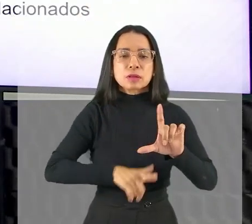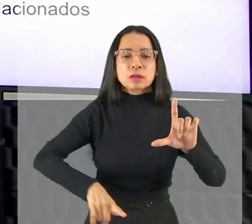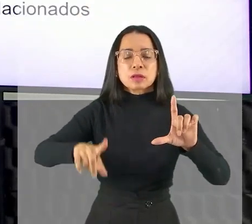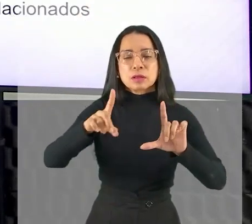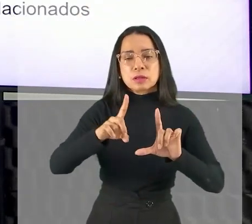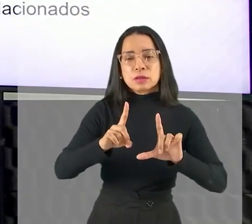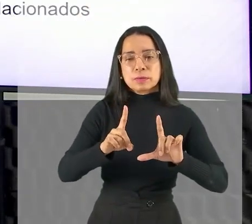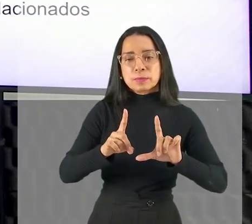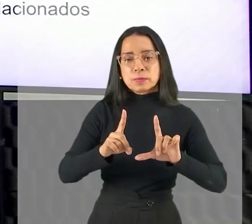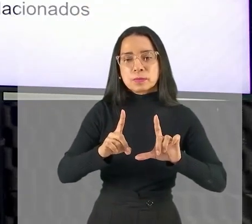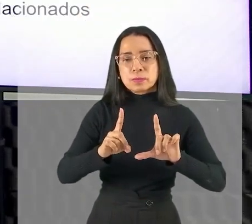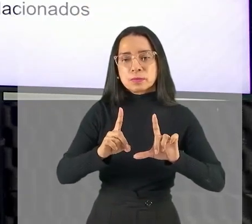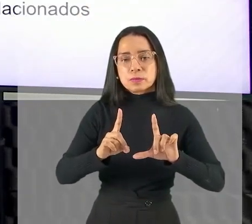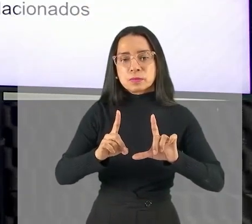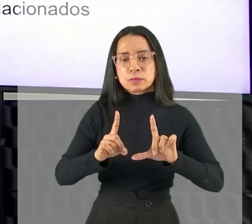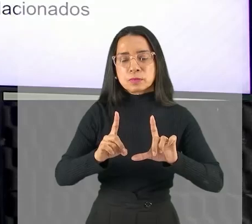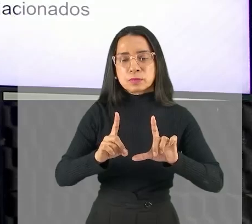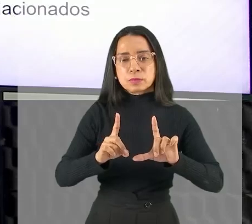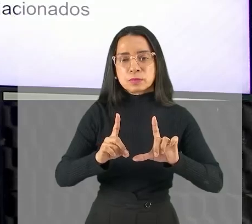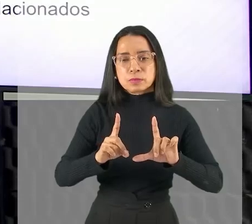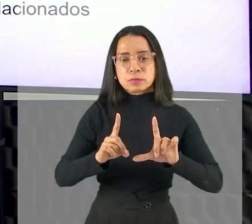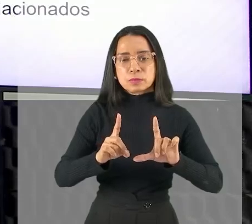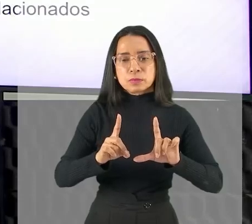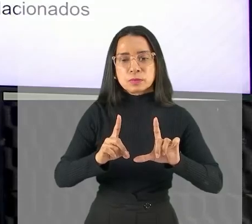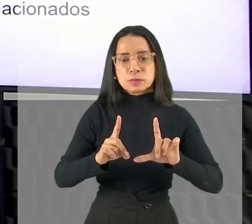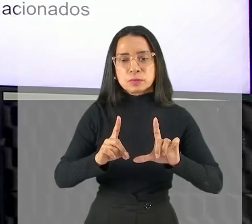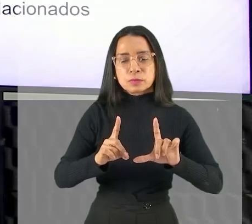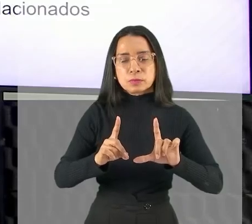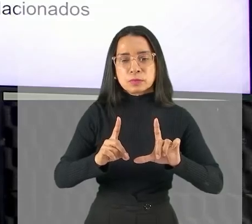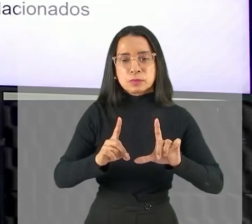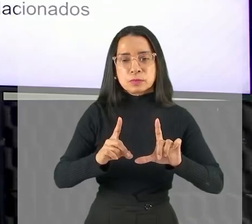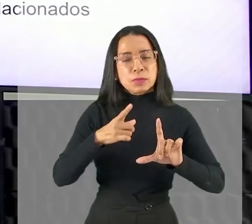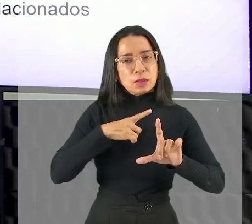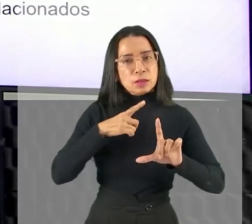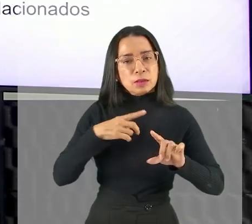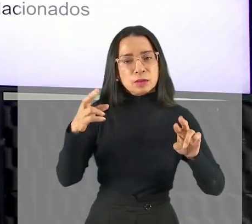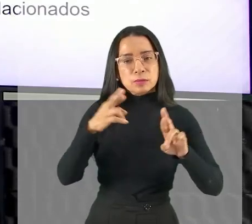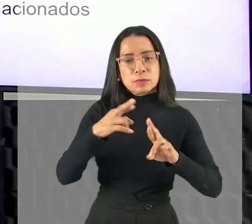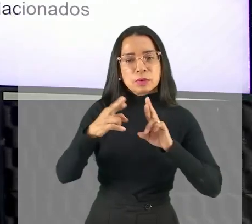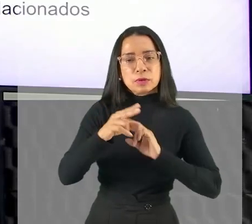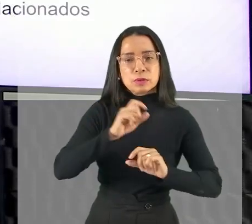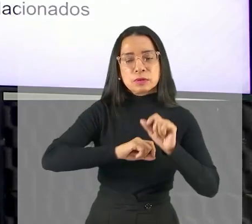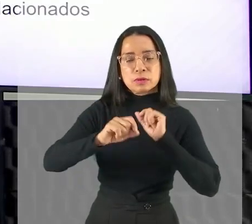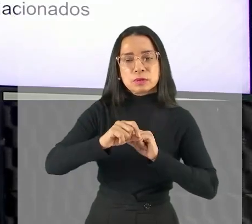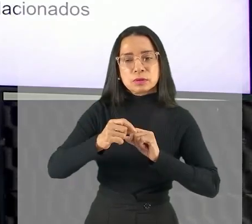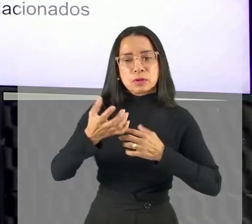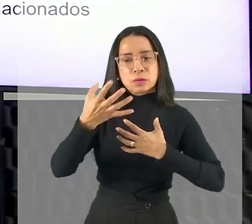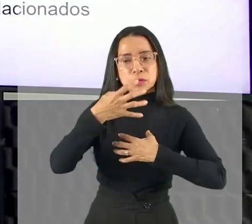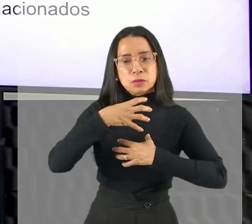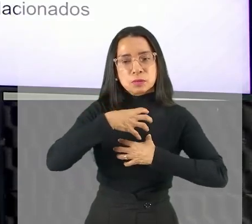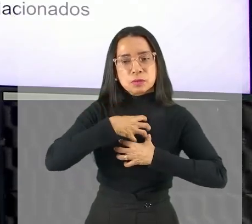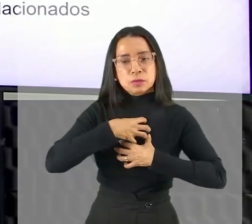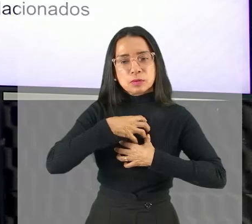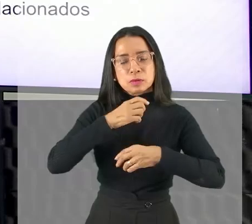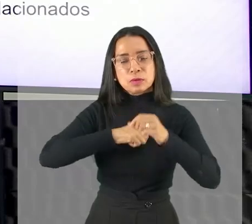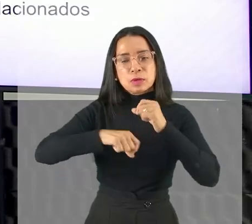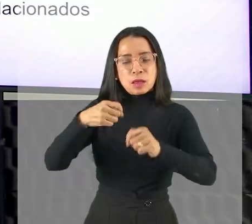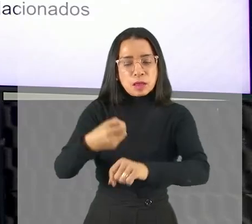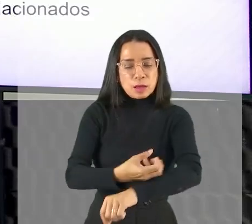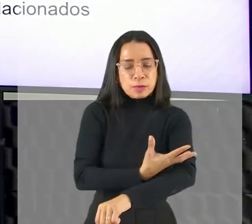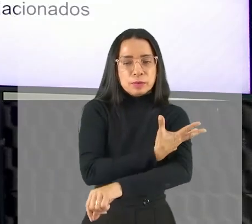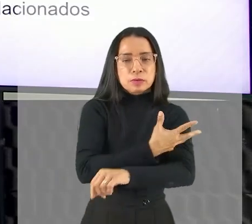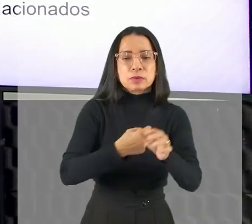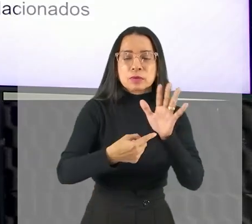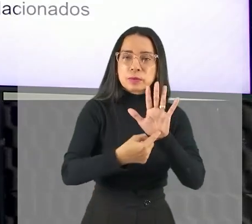correlação feita entre estados emocionais e natureza. Será que a gente tem uma relação direta entre aspectos emocionais apresentados